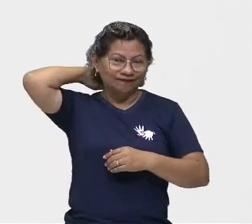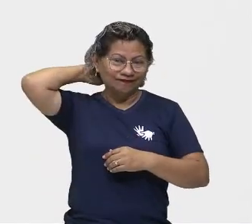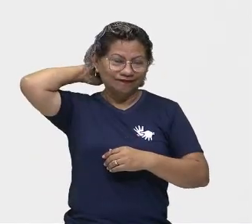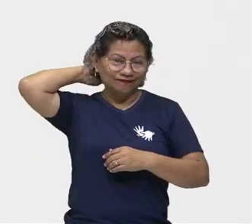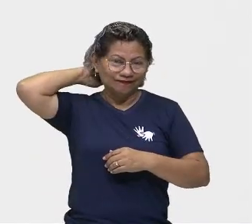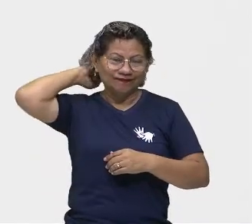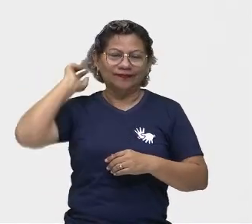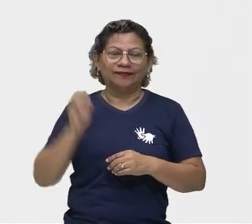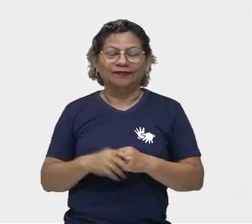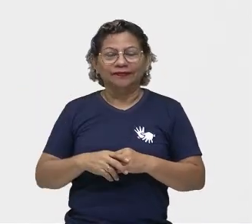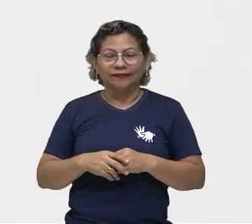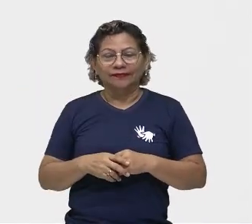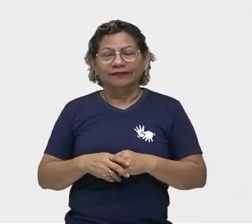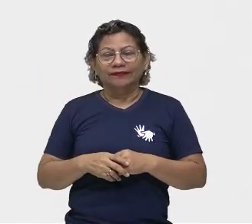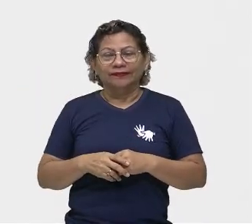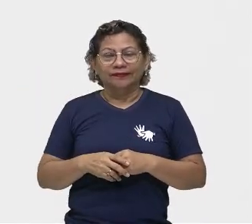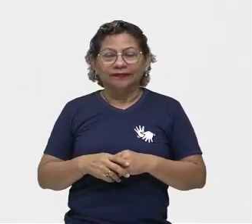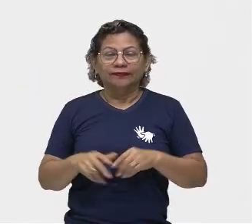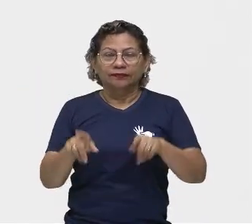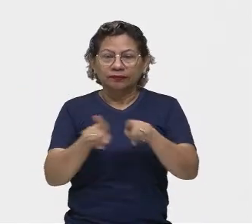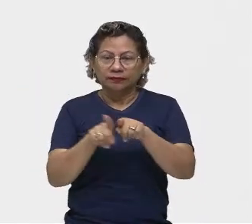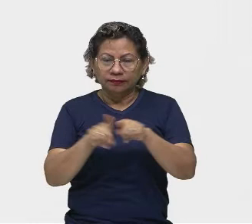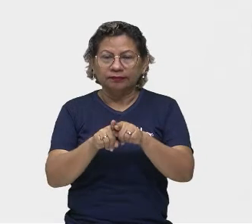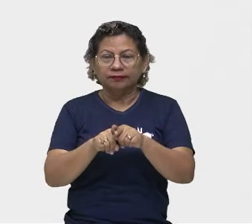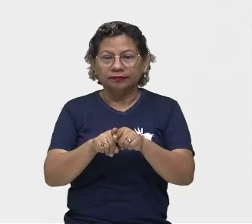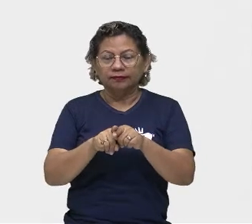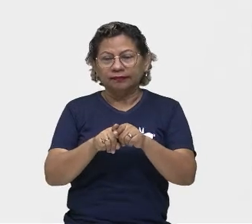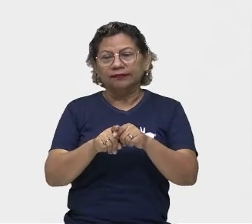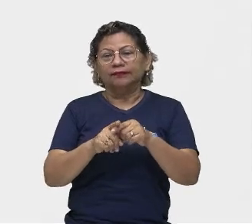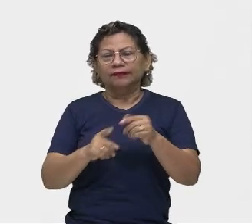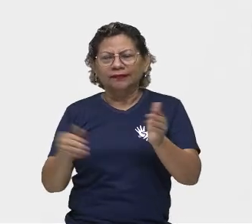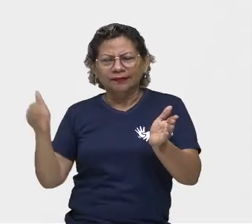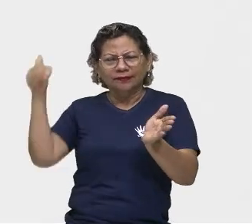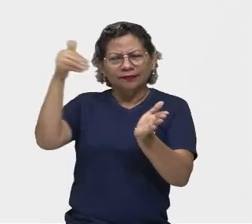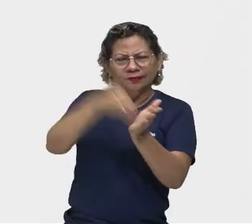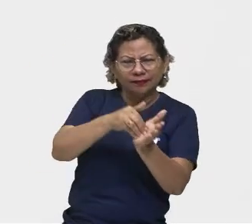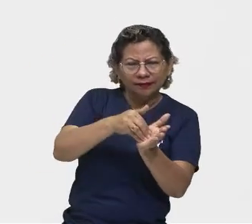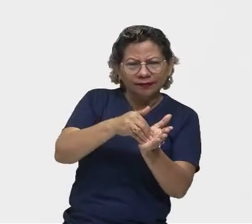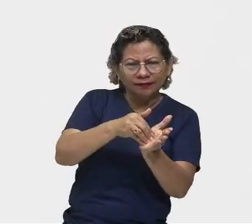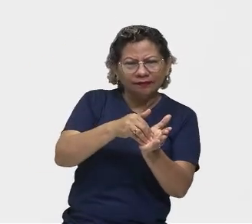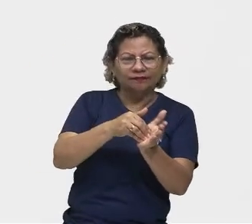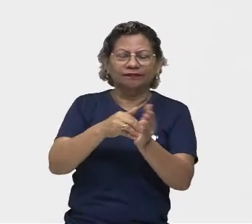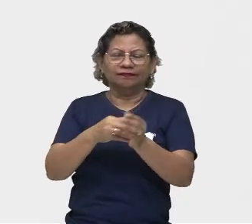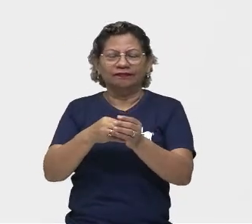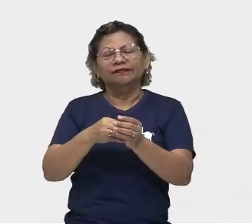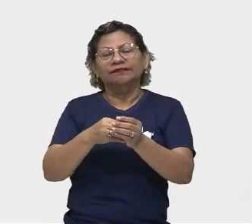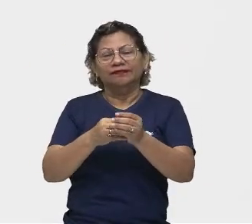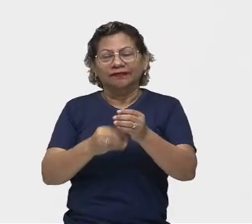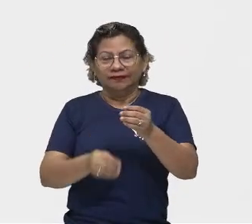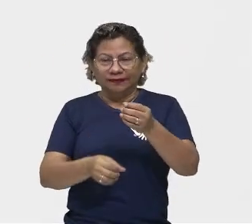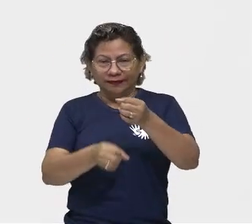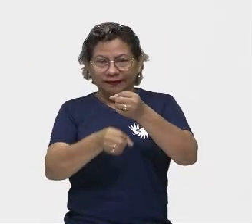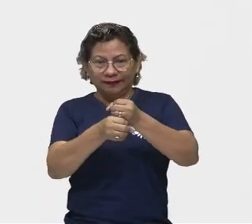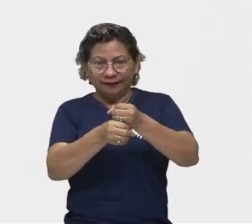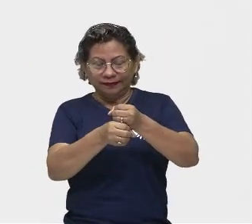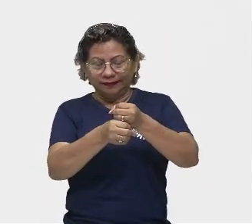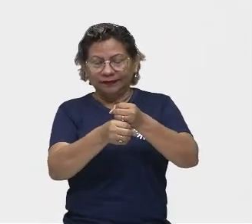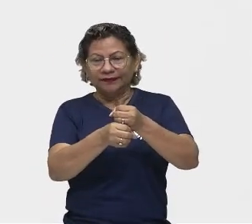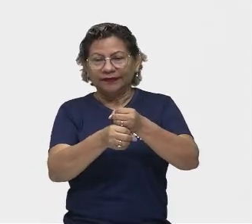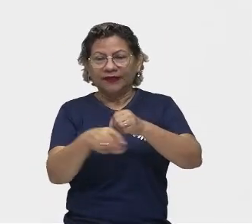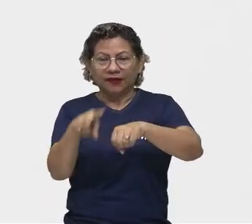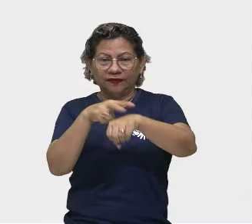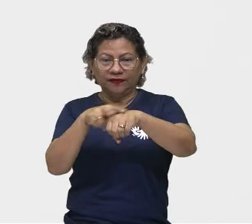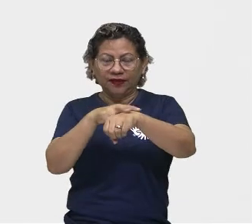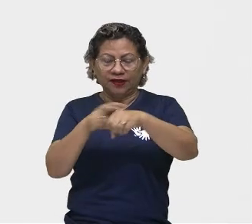eu tenho as vértebras torácicas né que fazem parte da nossa coluna vertebral temos logo abaixo em verde as